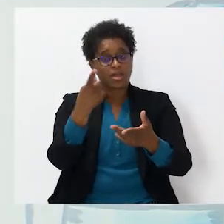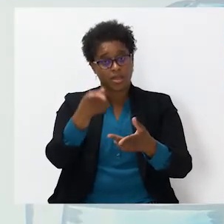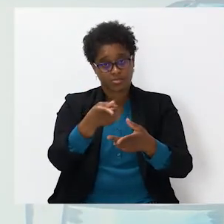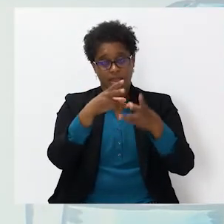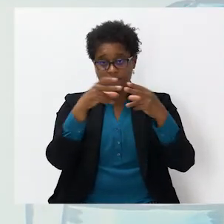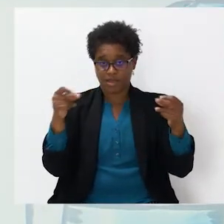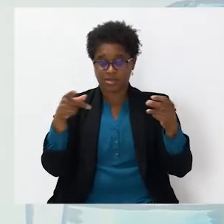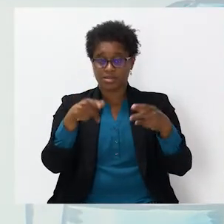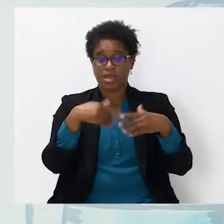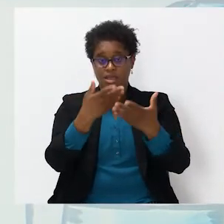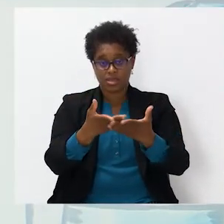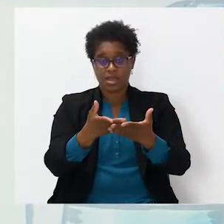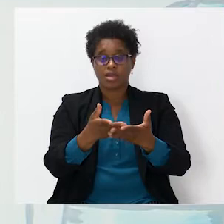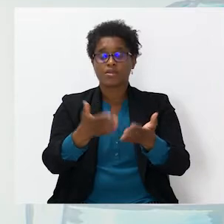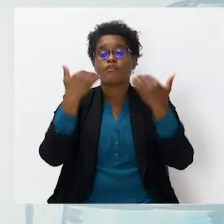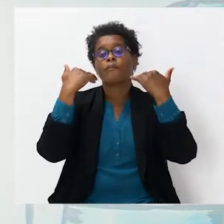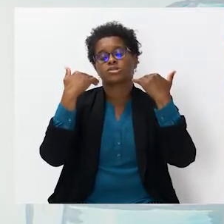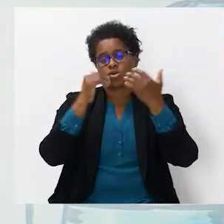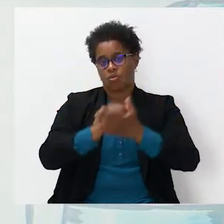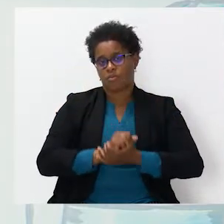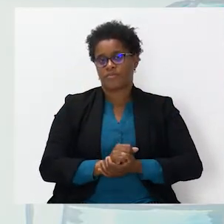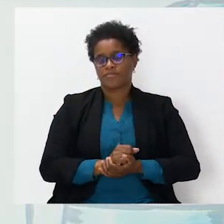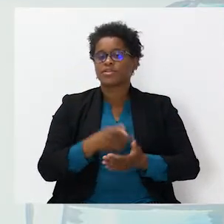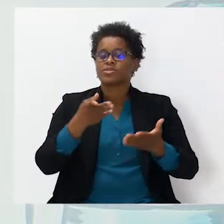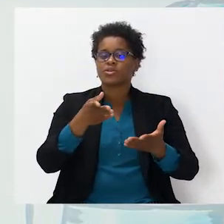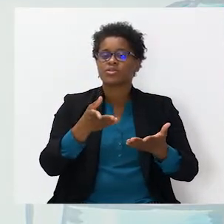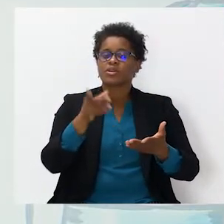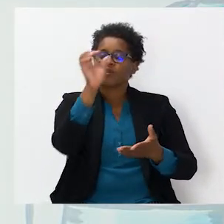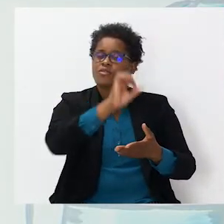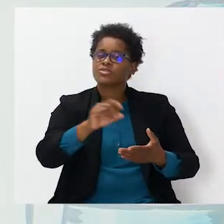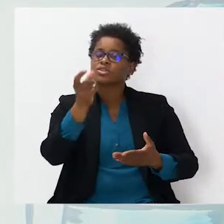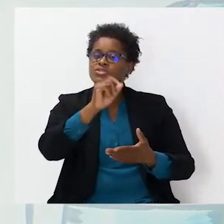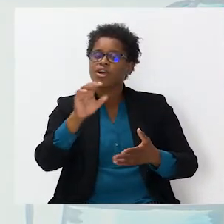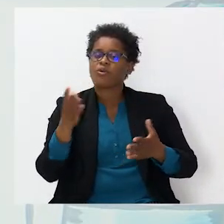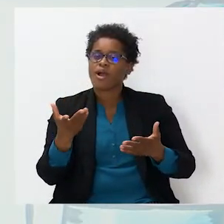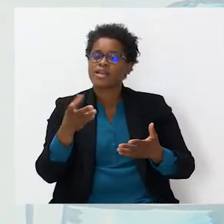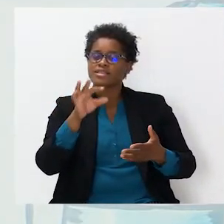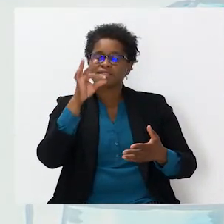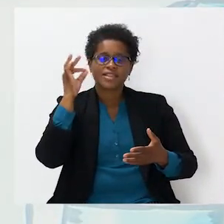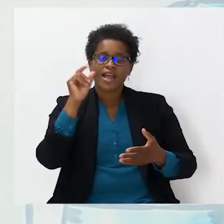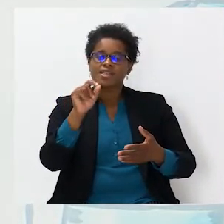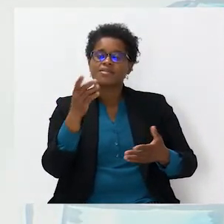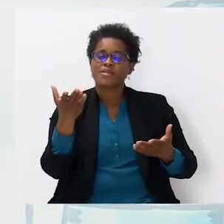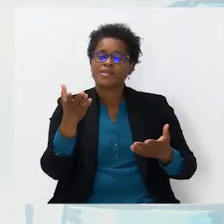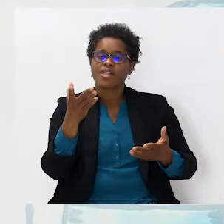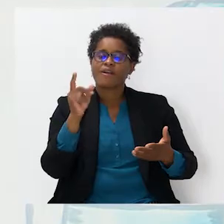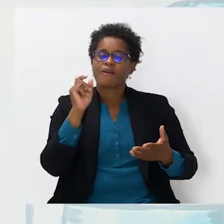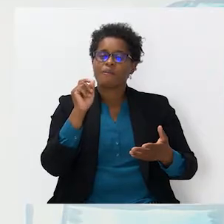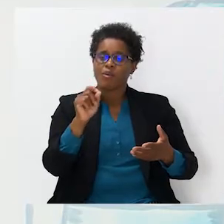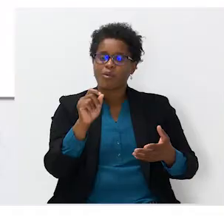nesta frase, aliás, está a dar uma informação. Então, vocês colocaram qual? O sinal que vocês